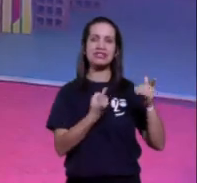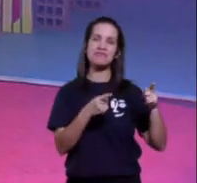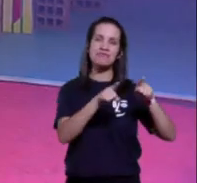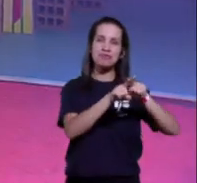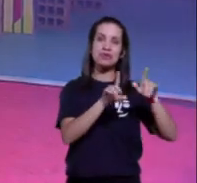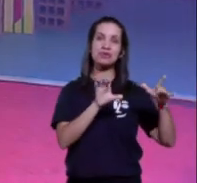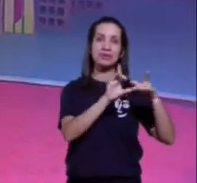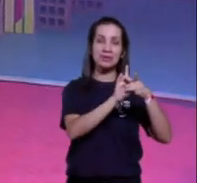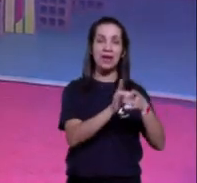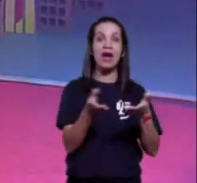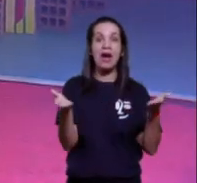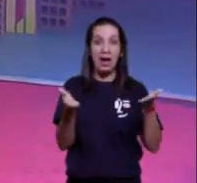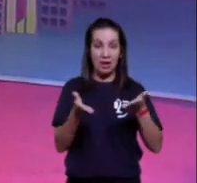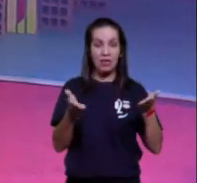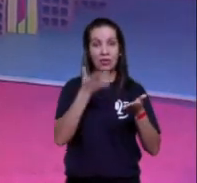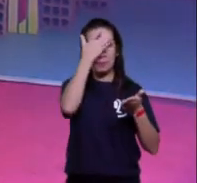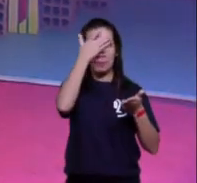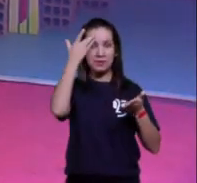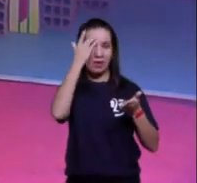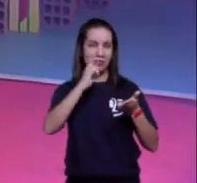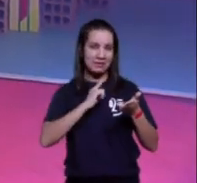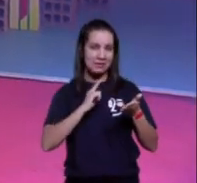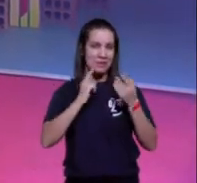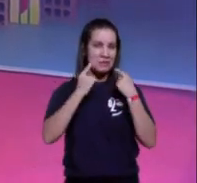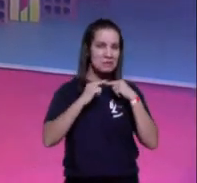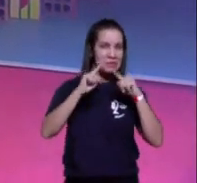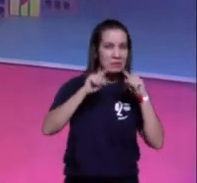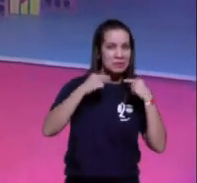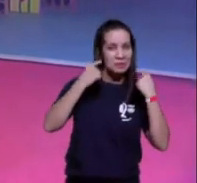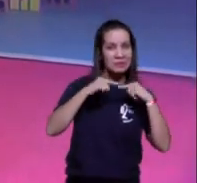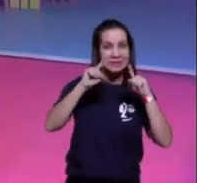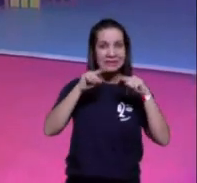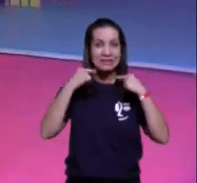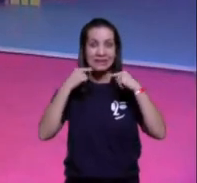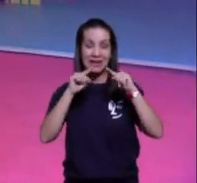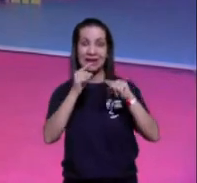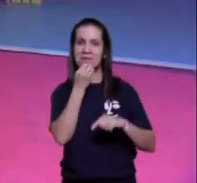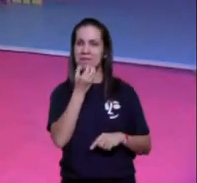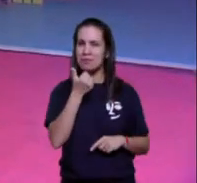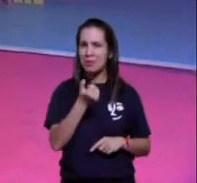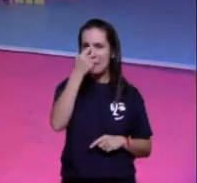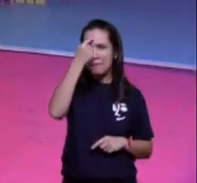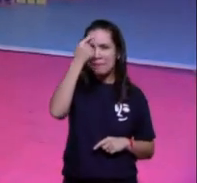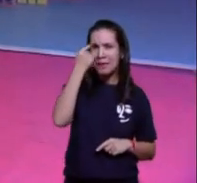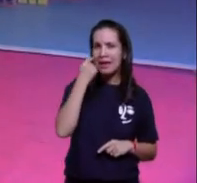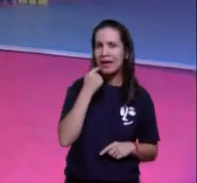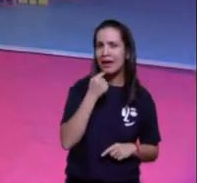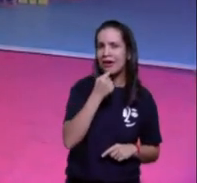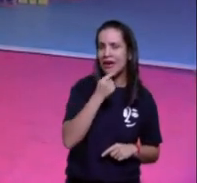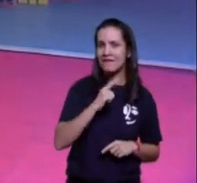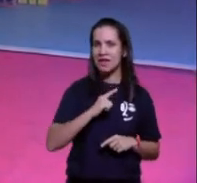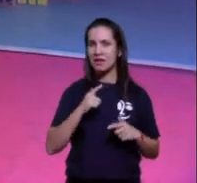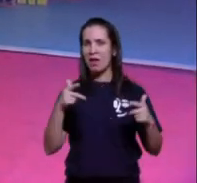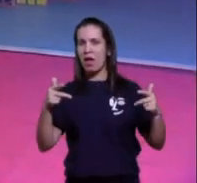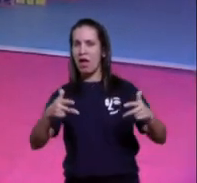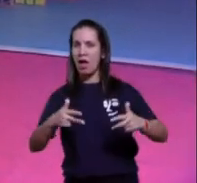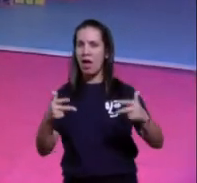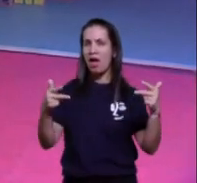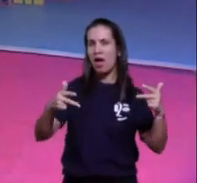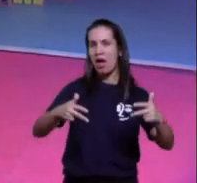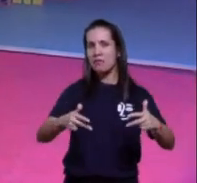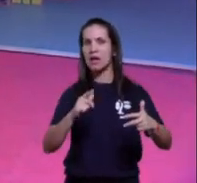E agora a gente vai deixar a galera curtindo um pouquinho de música. Música boa, meia horinha aí, vai ter Rapping Hood, Benegão,